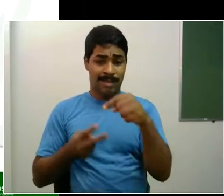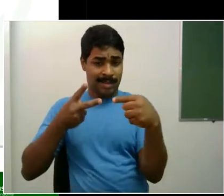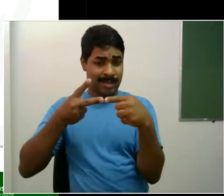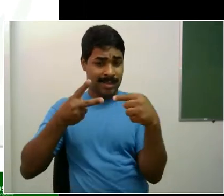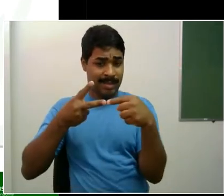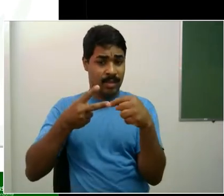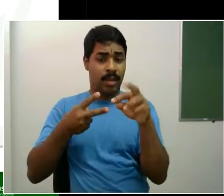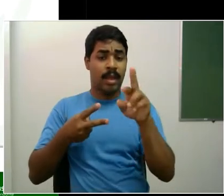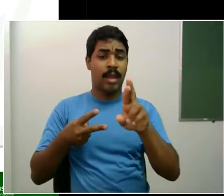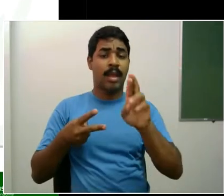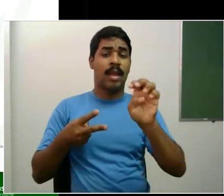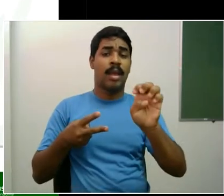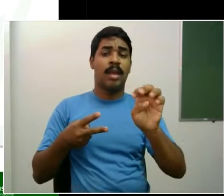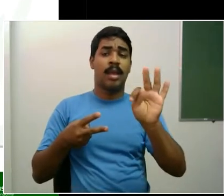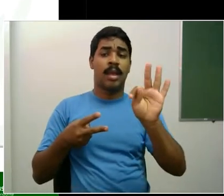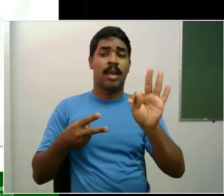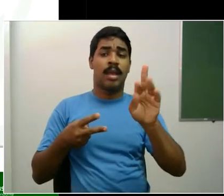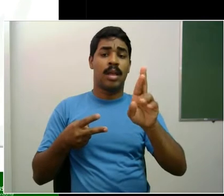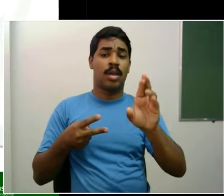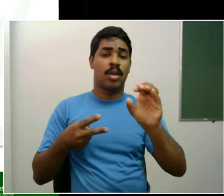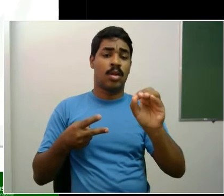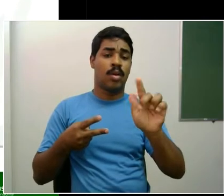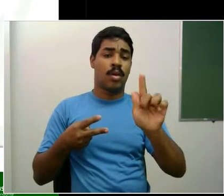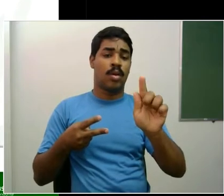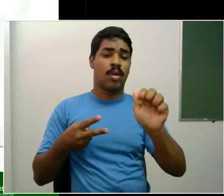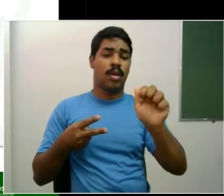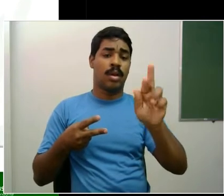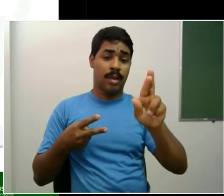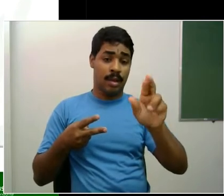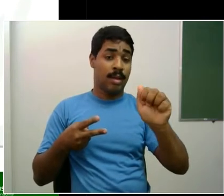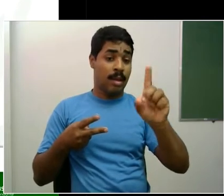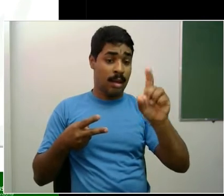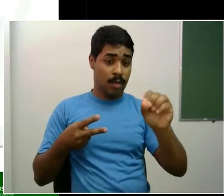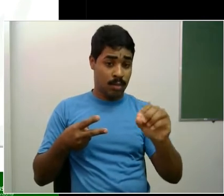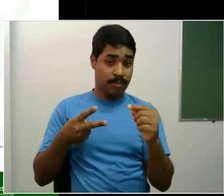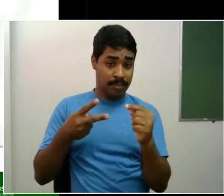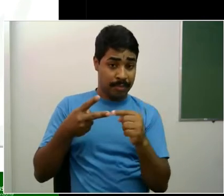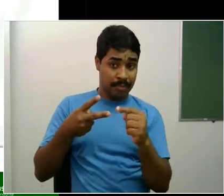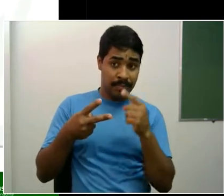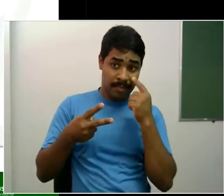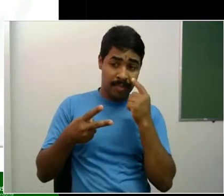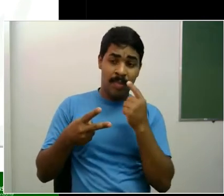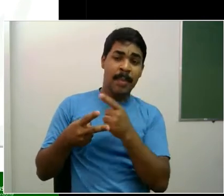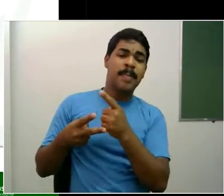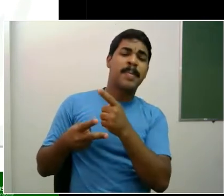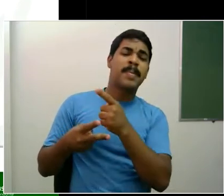a gente tem agora uma pequena diferença, tá? Vocês estão observando aqui que anteriormente